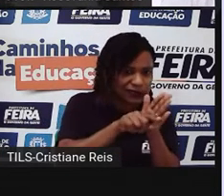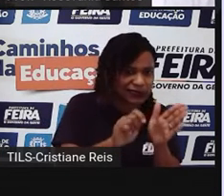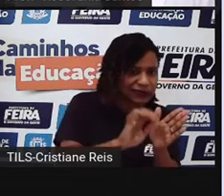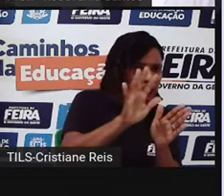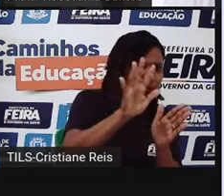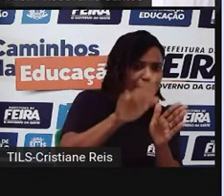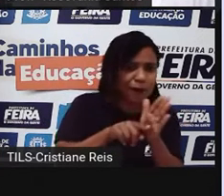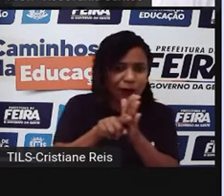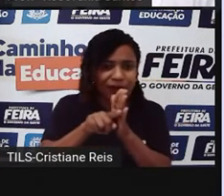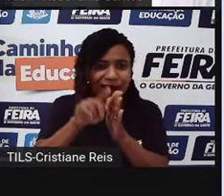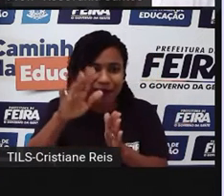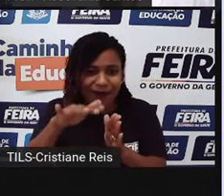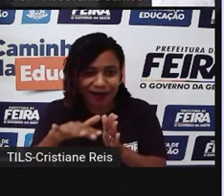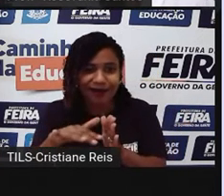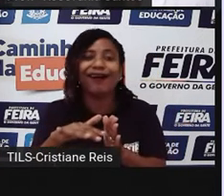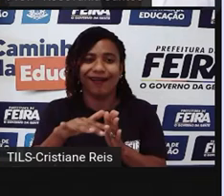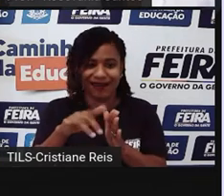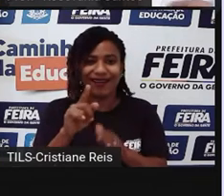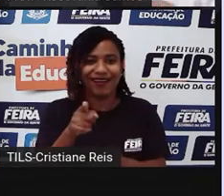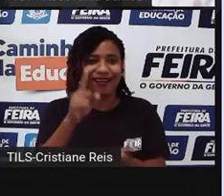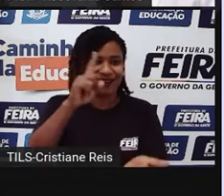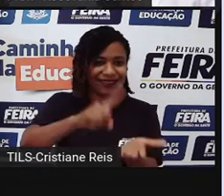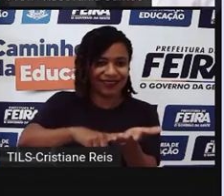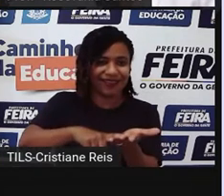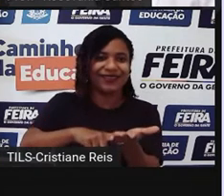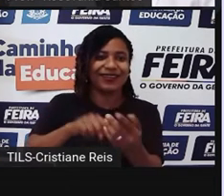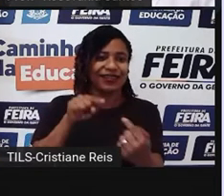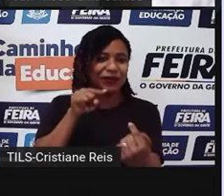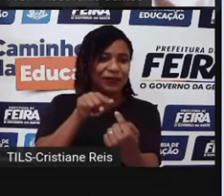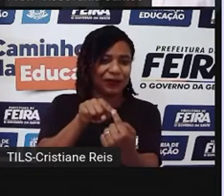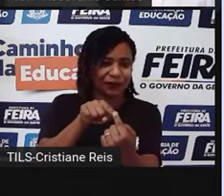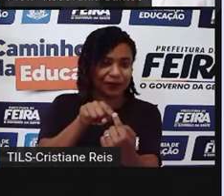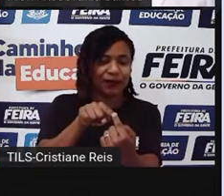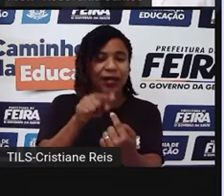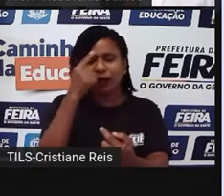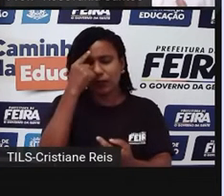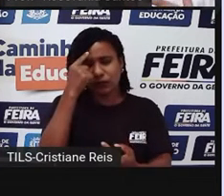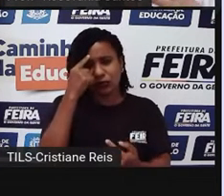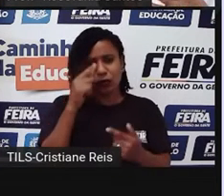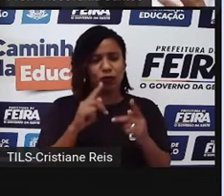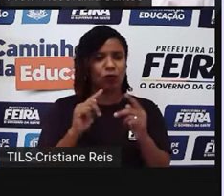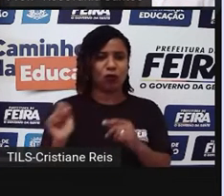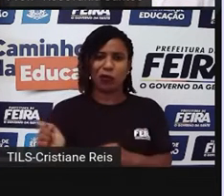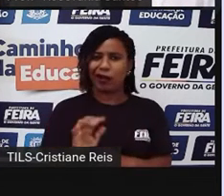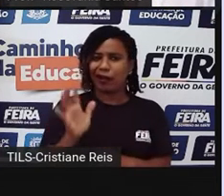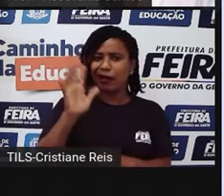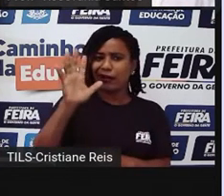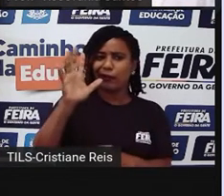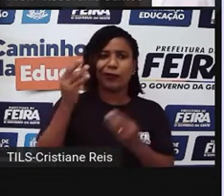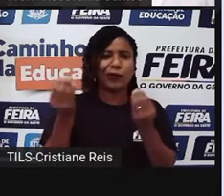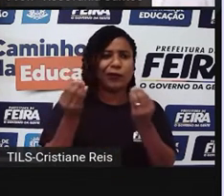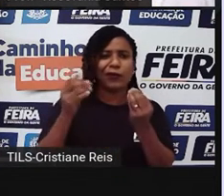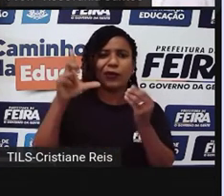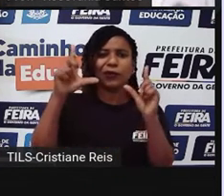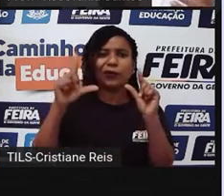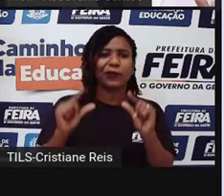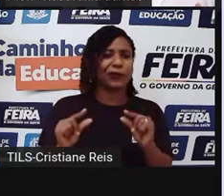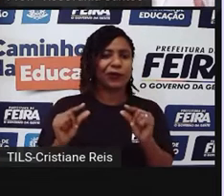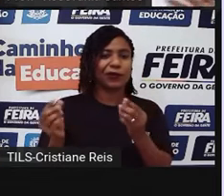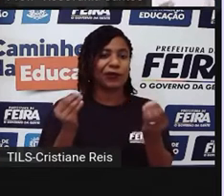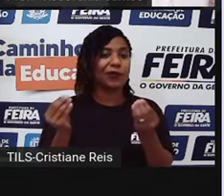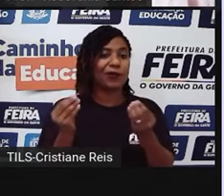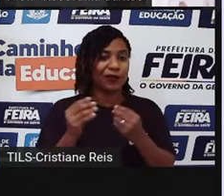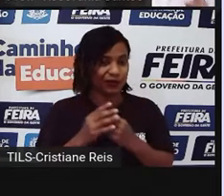energia nos países em desenvolvimento. Então, como é que eles pensaram em reduzir? Não foi buscando